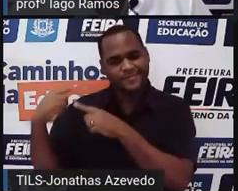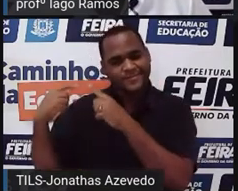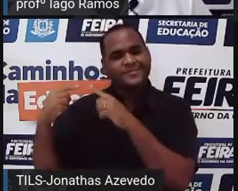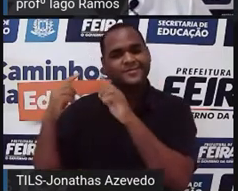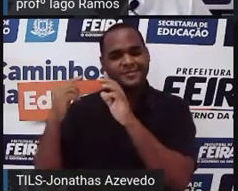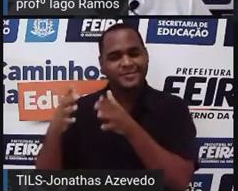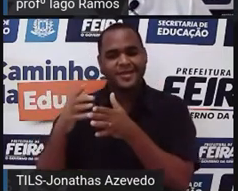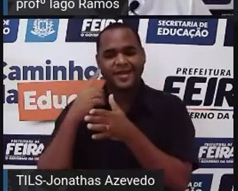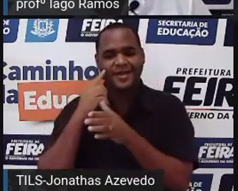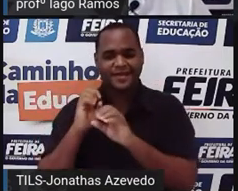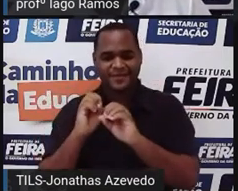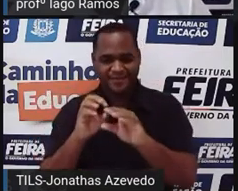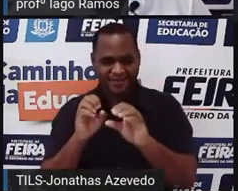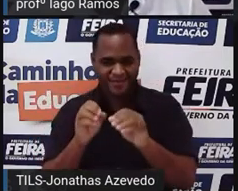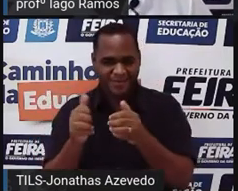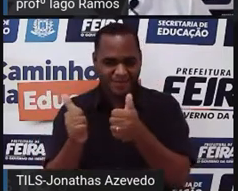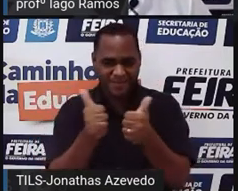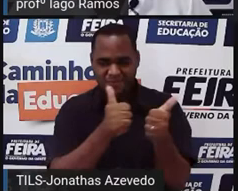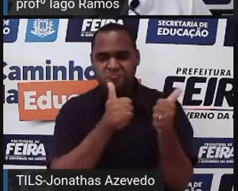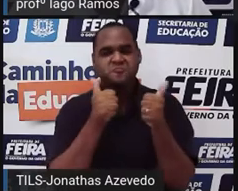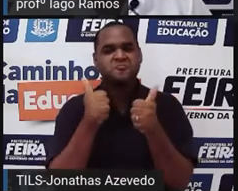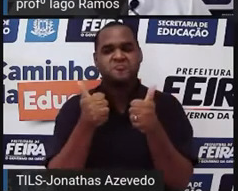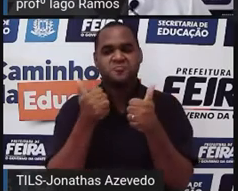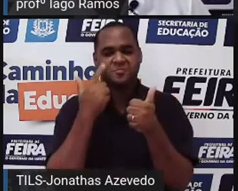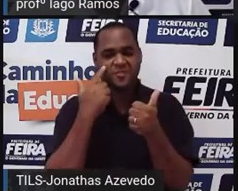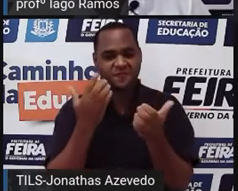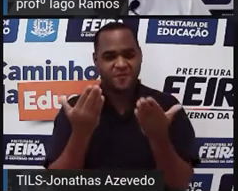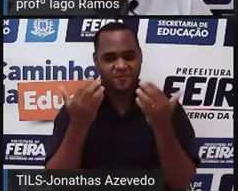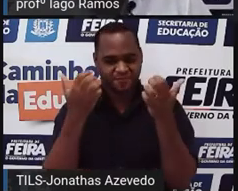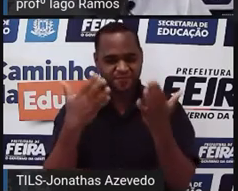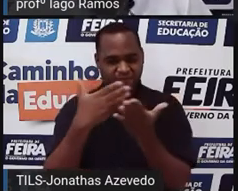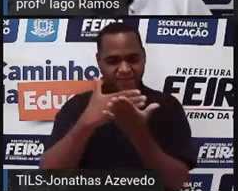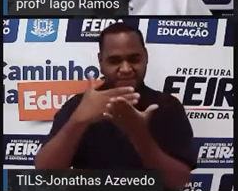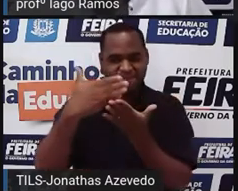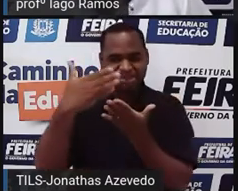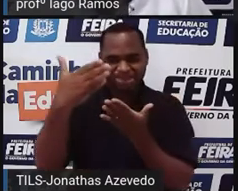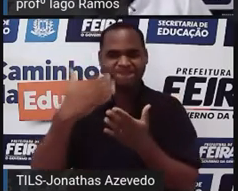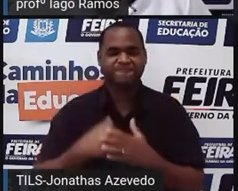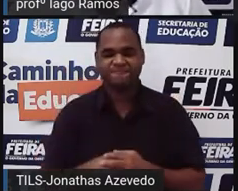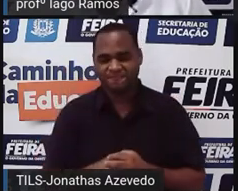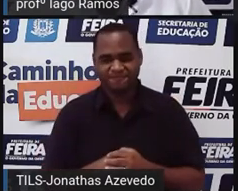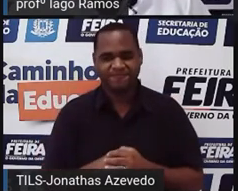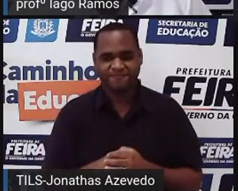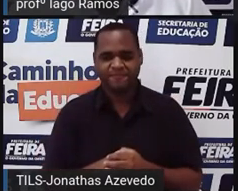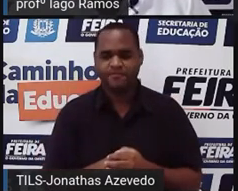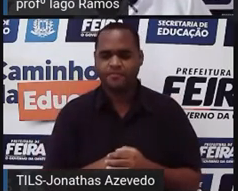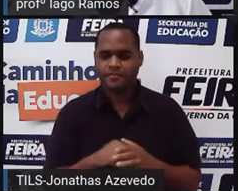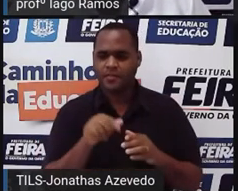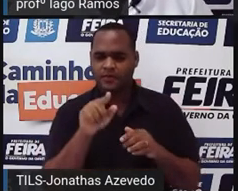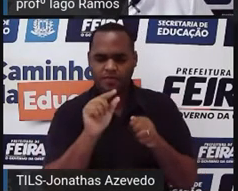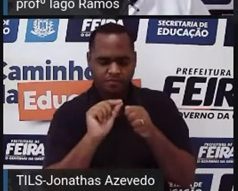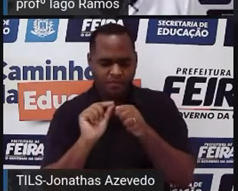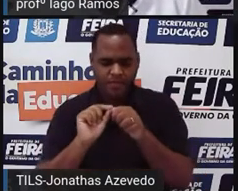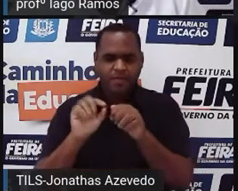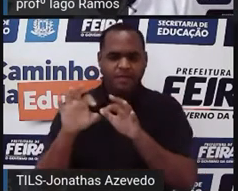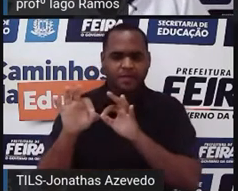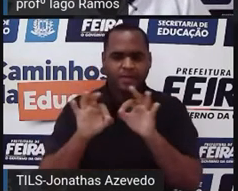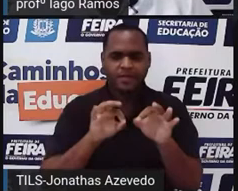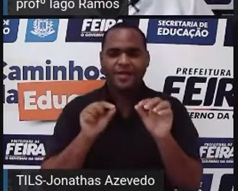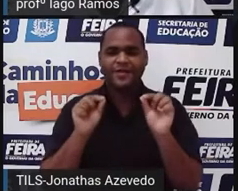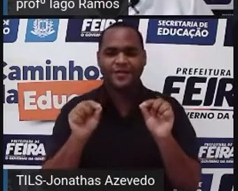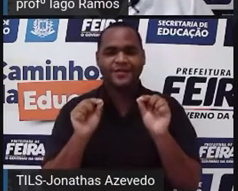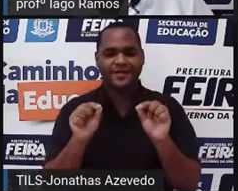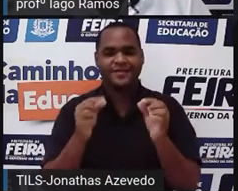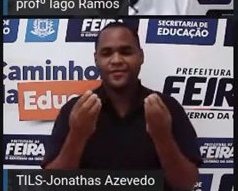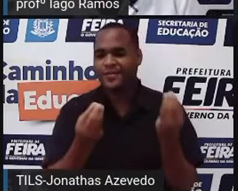em nossas aulas, tá bom? Então vamos lá, vamos começar? Como é que a gente vai fazer isso?